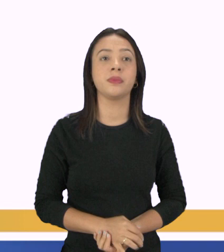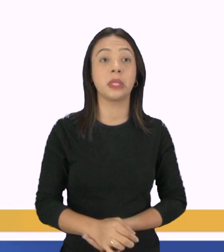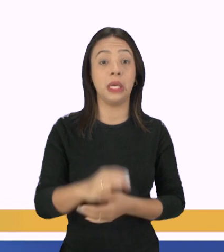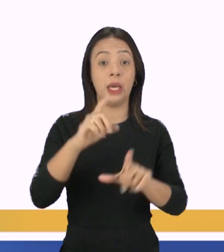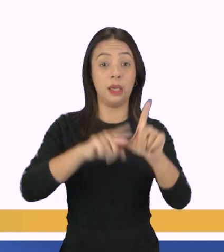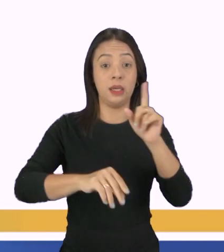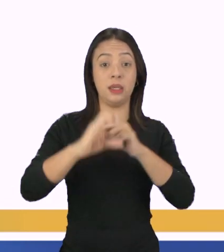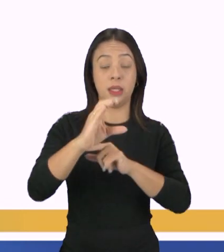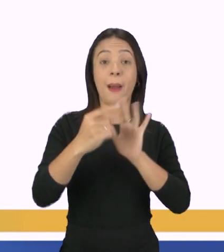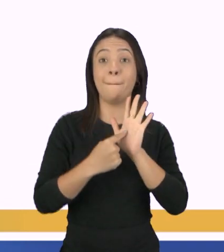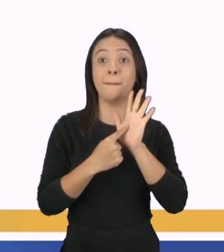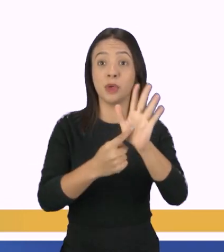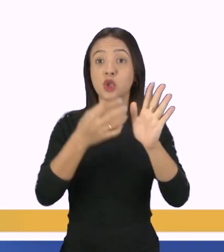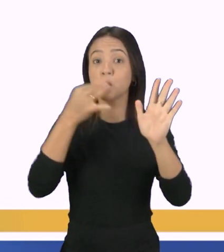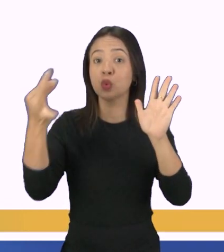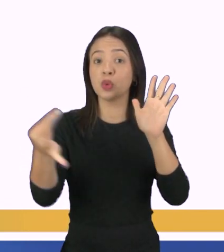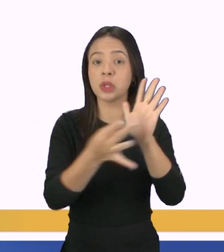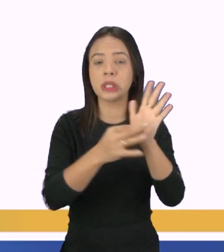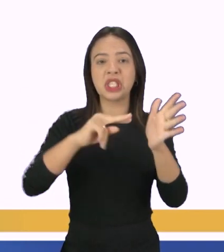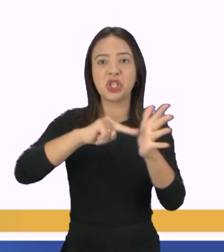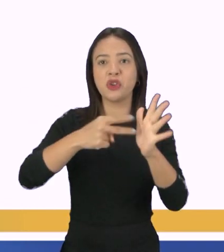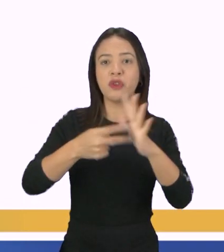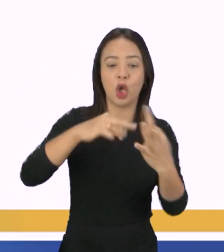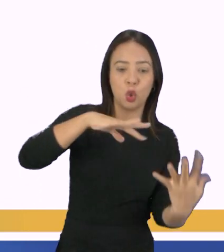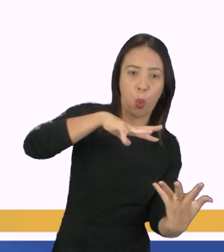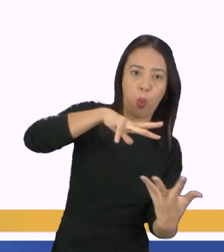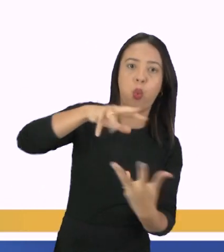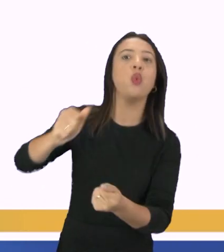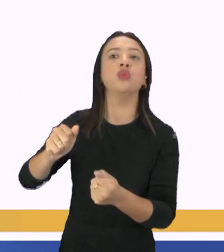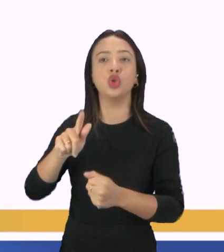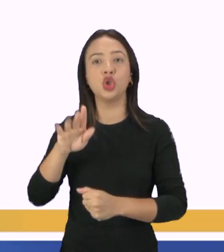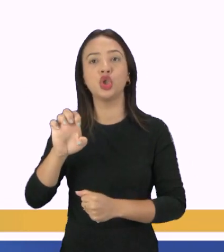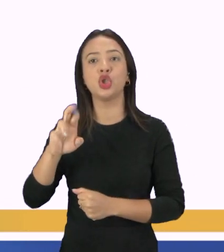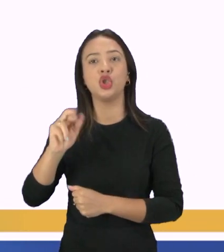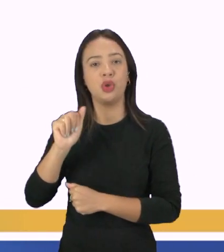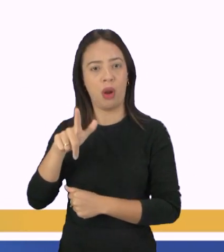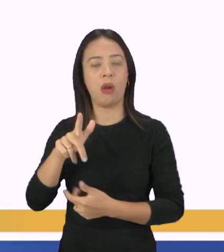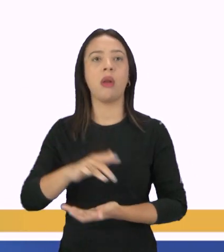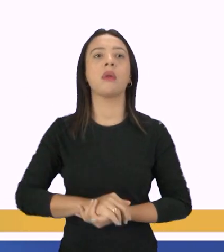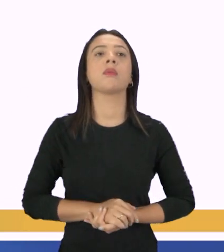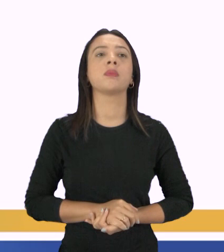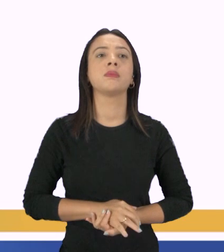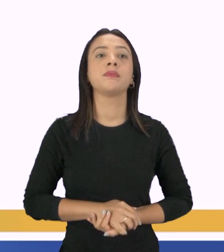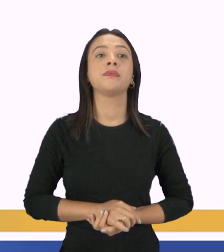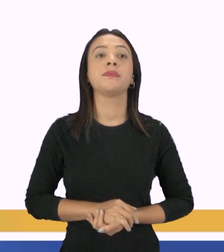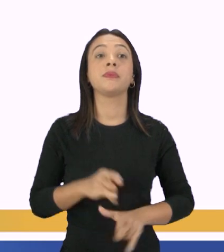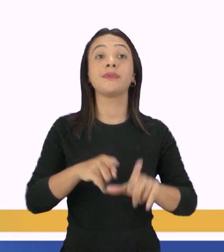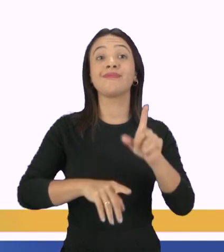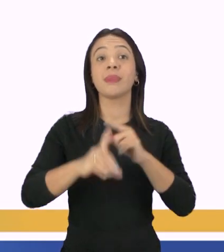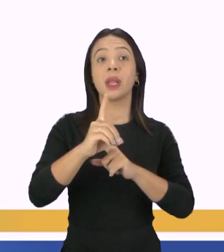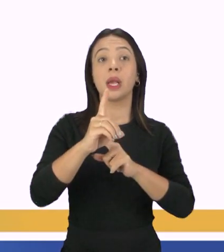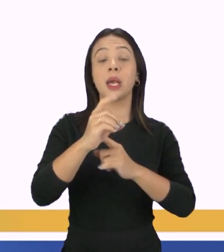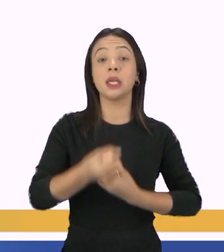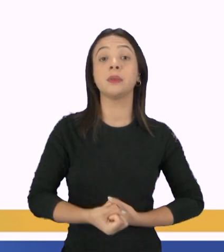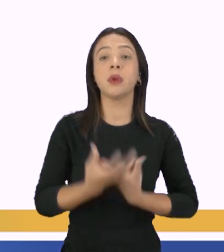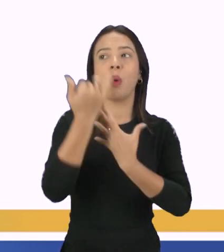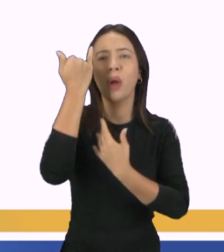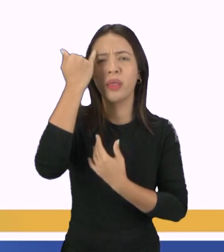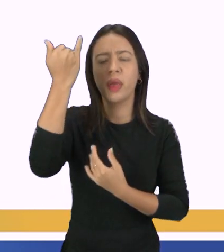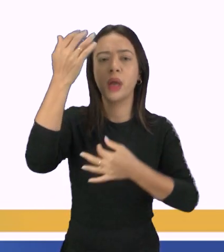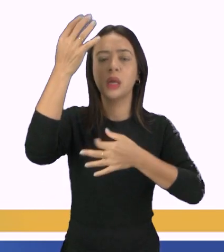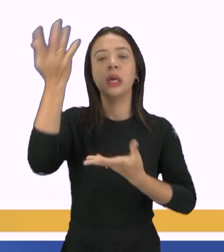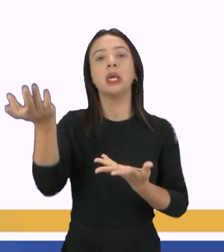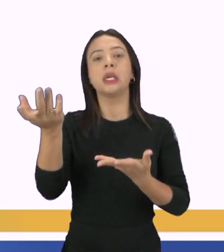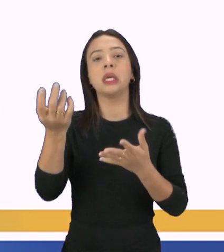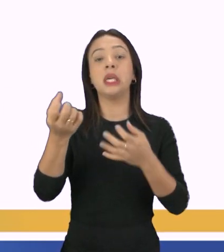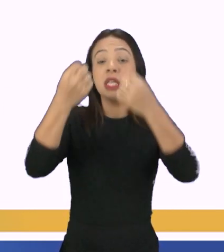um argumento com ideia de generalização, de maneira geral. Letra D, ele exprime uma ideia de justificativa.